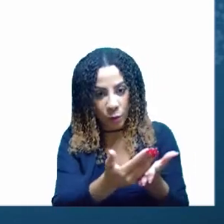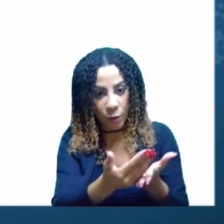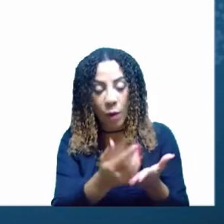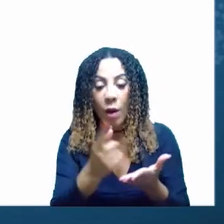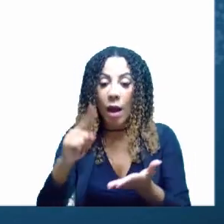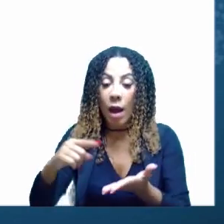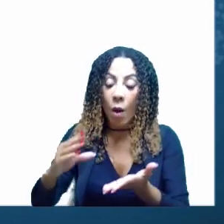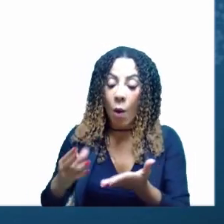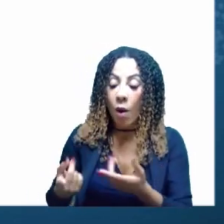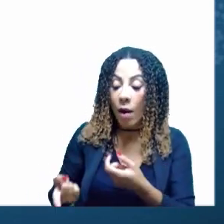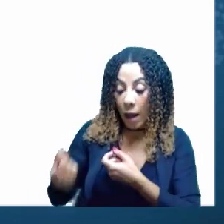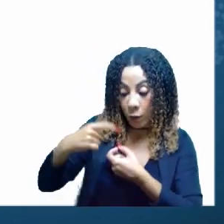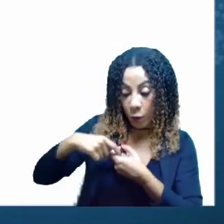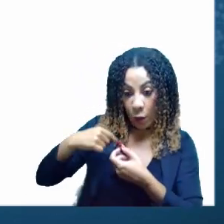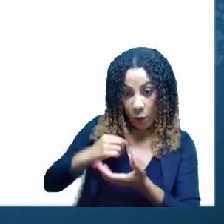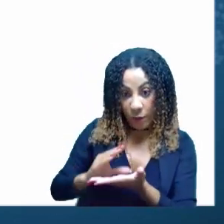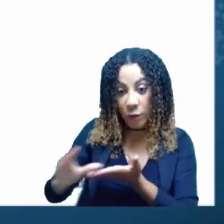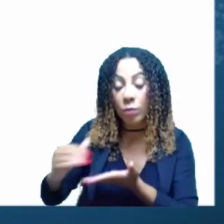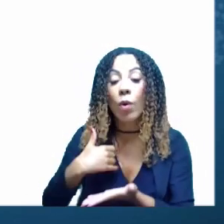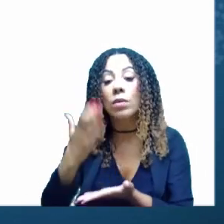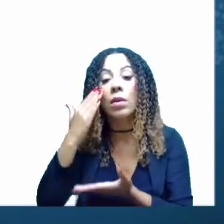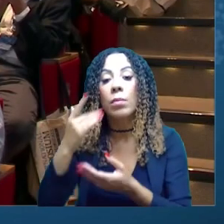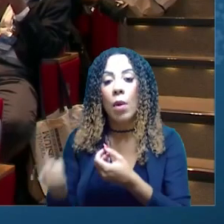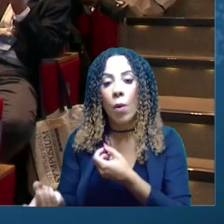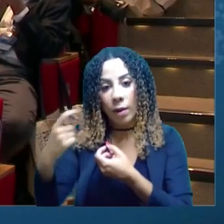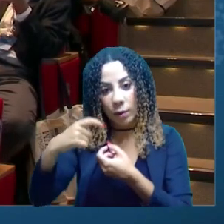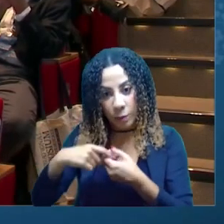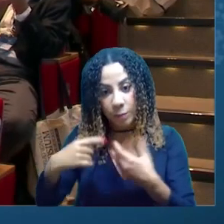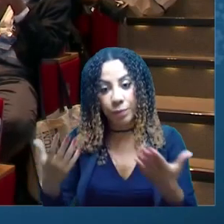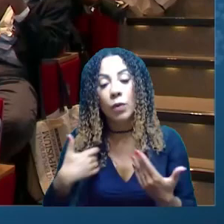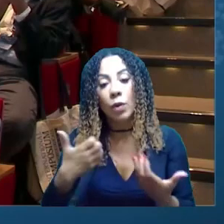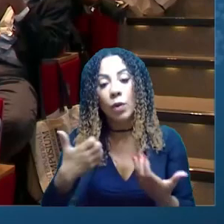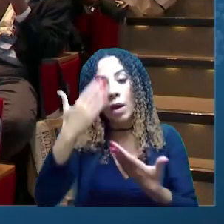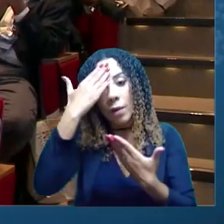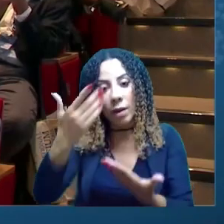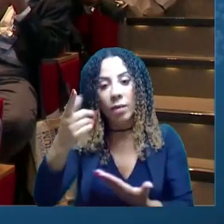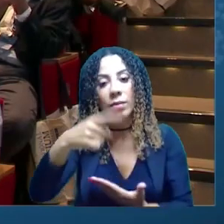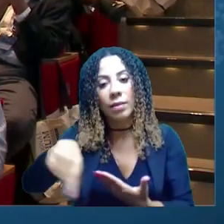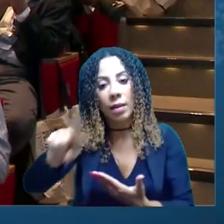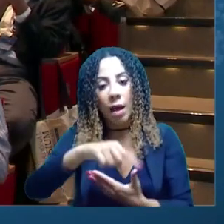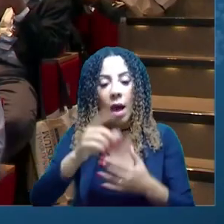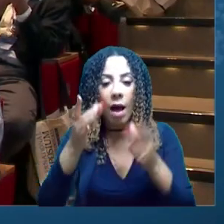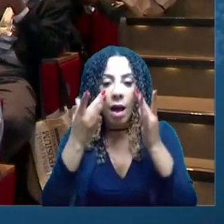investimento. E com isso, eu gostaria de agradecer a todos vocês pela sua atenção. Muito obrigado.